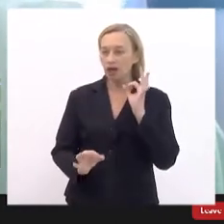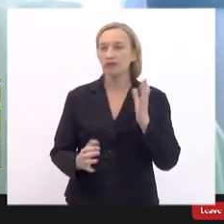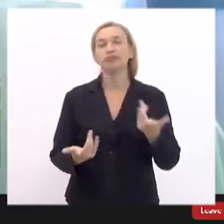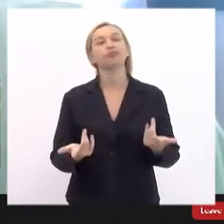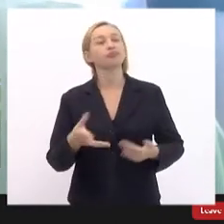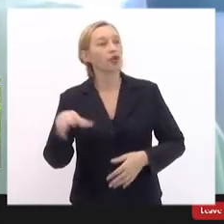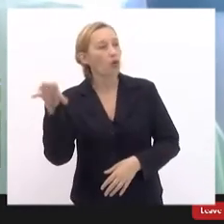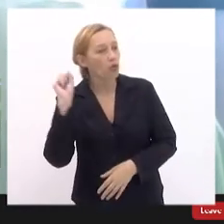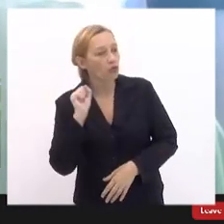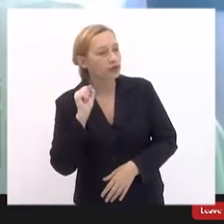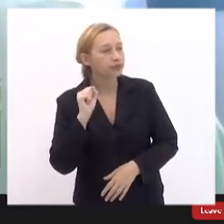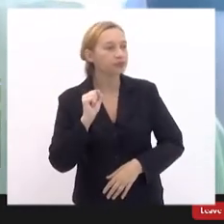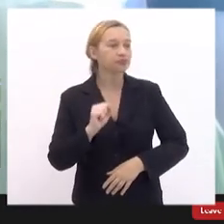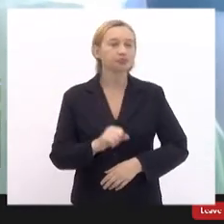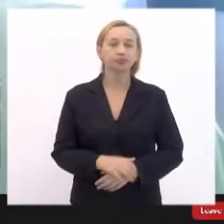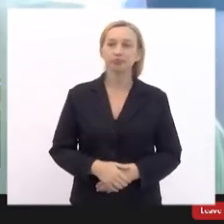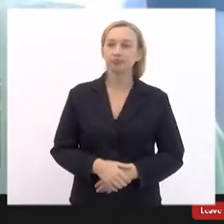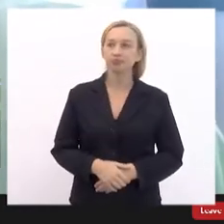para ouvir